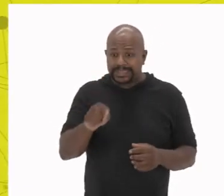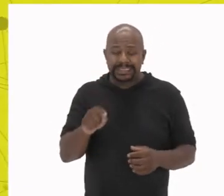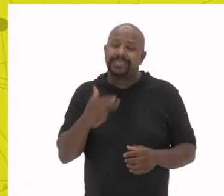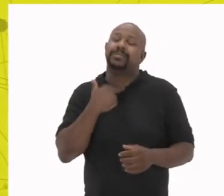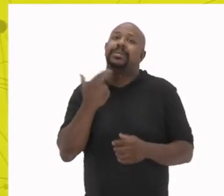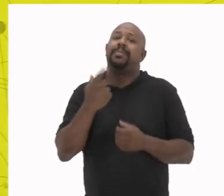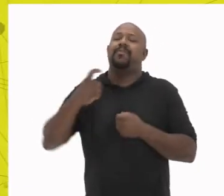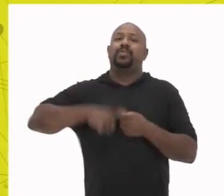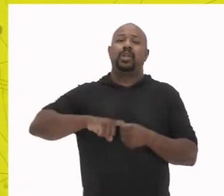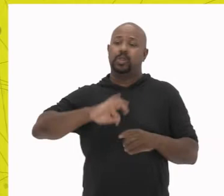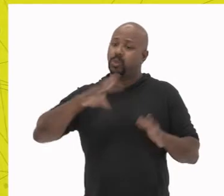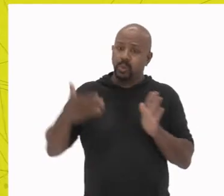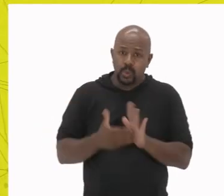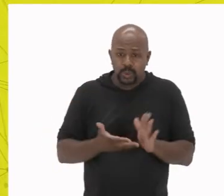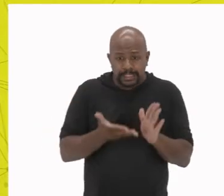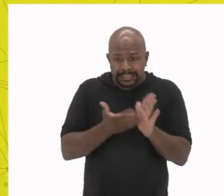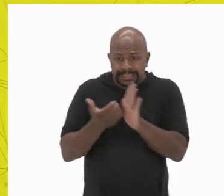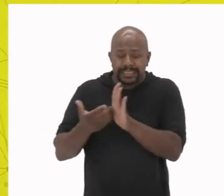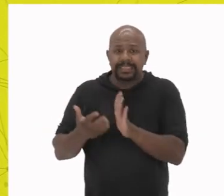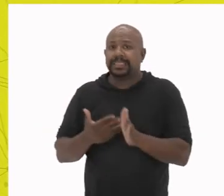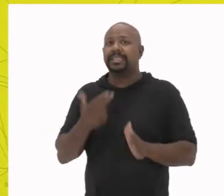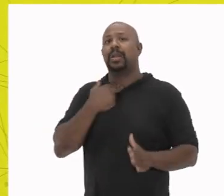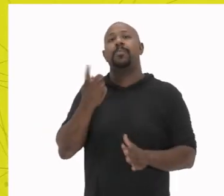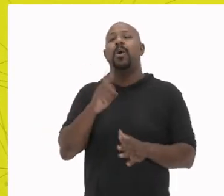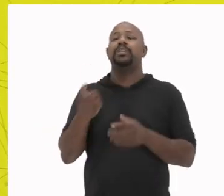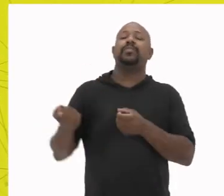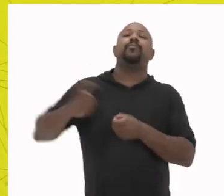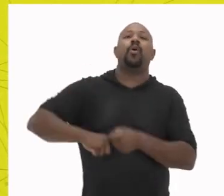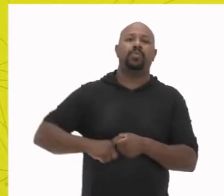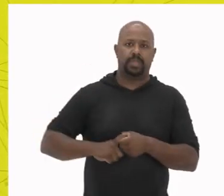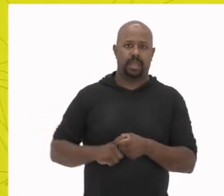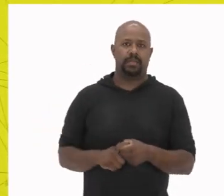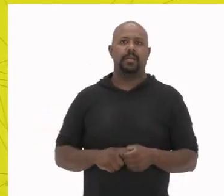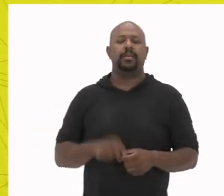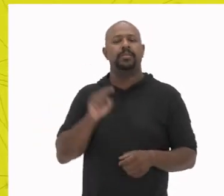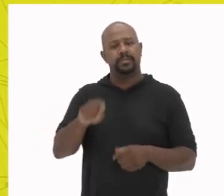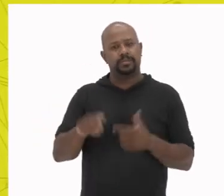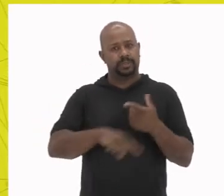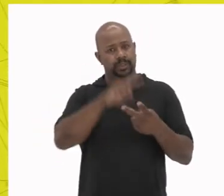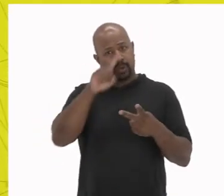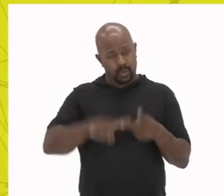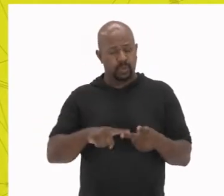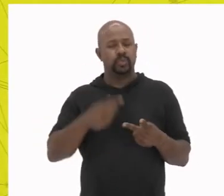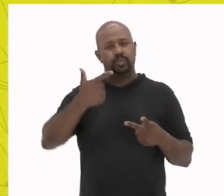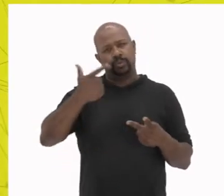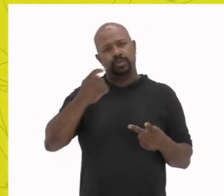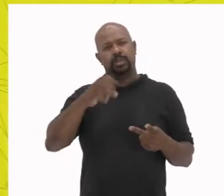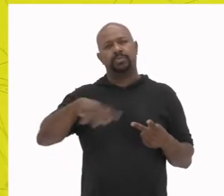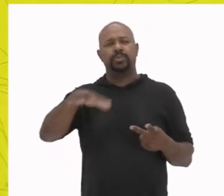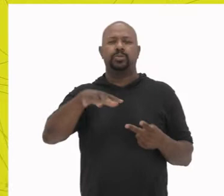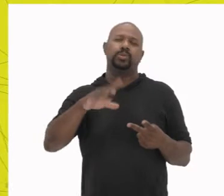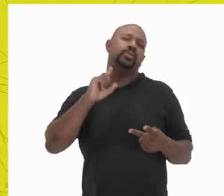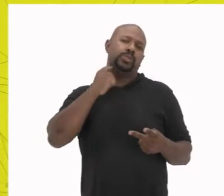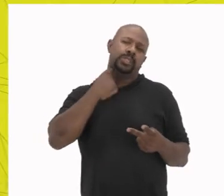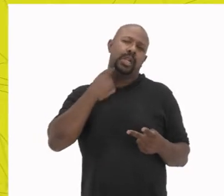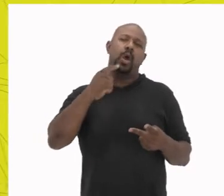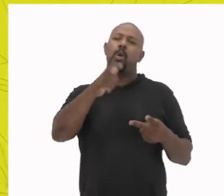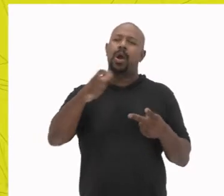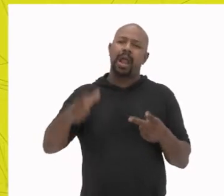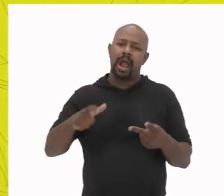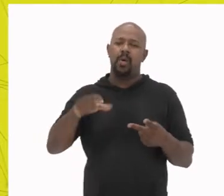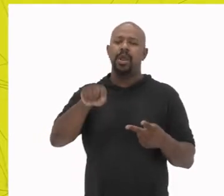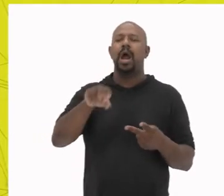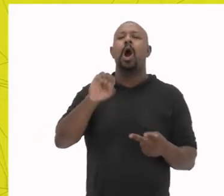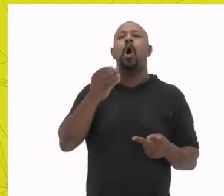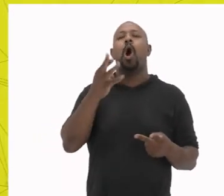delicado, perigoso e irreversível, já que tudo que se elimina nunca poderá ser restituído. Segundo o tipo de sujeira, o local e a